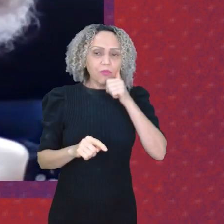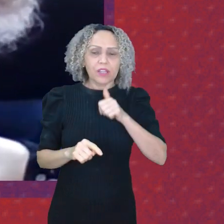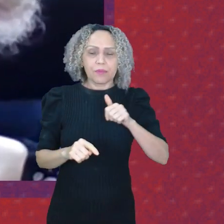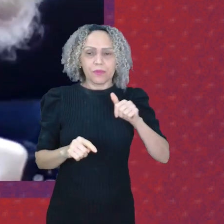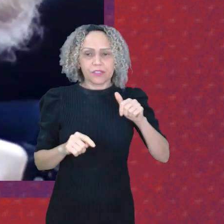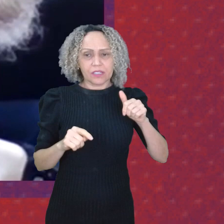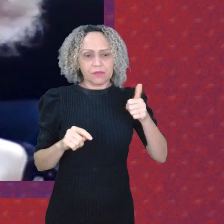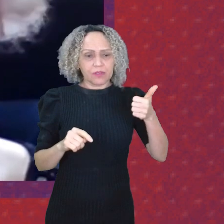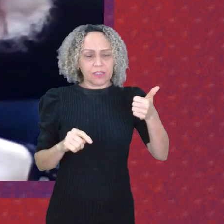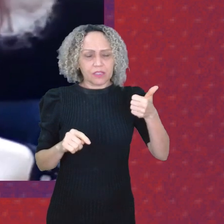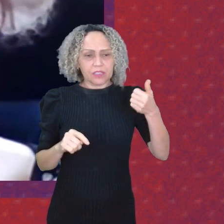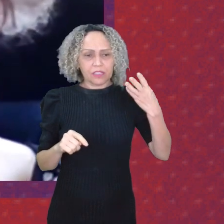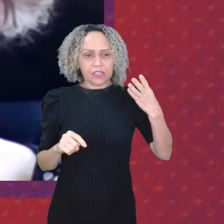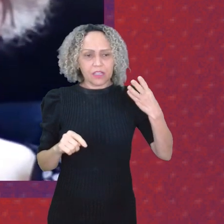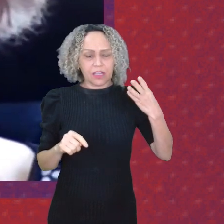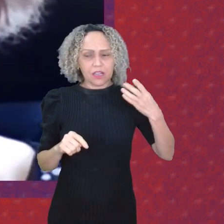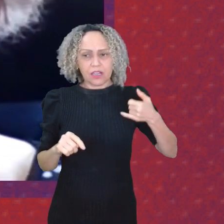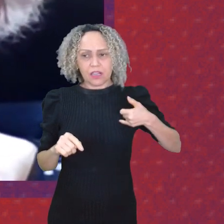32% a pena.